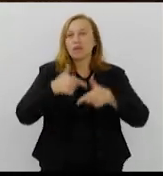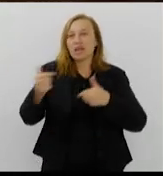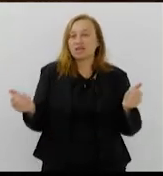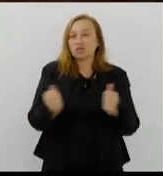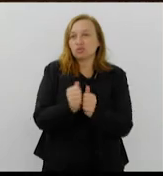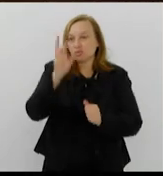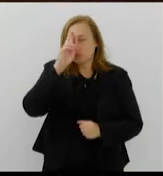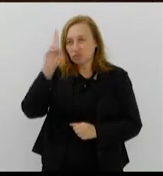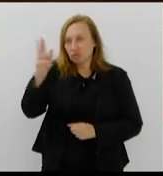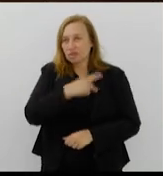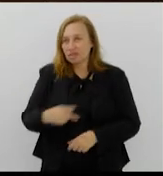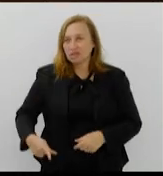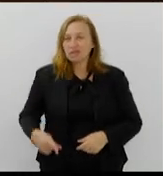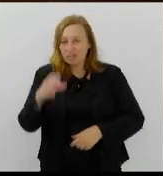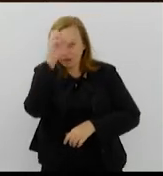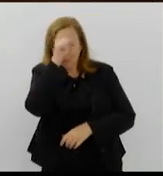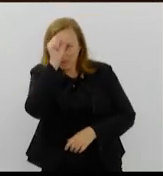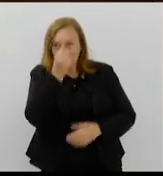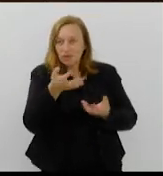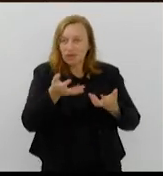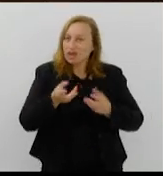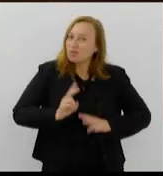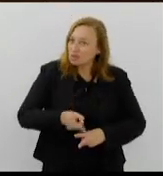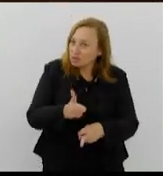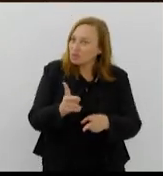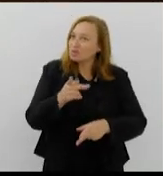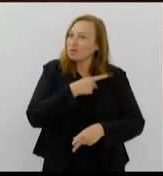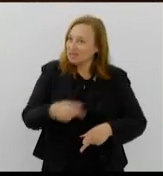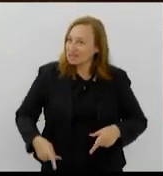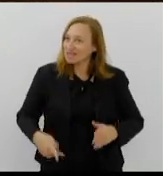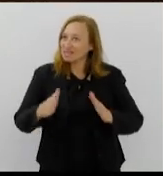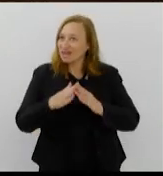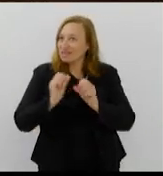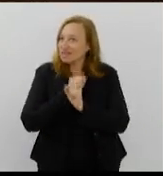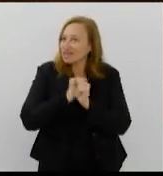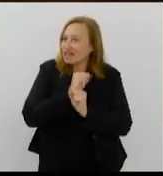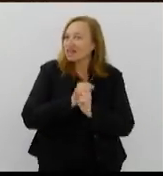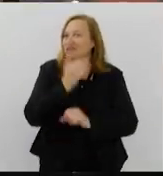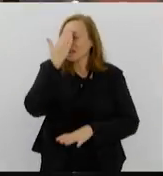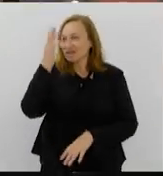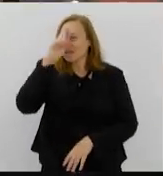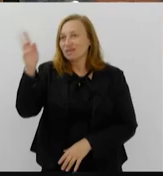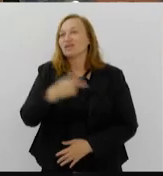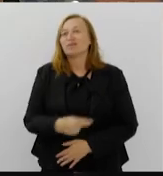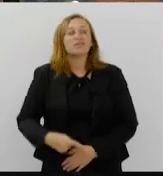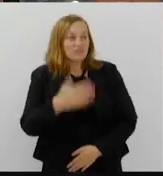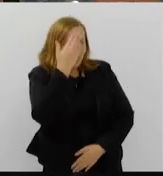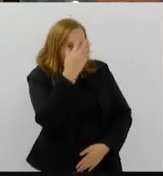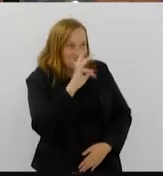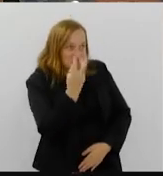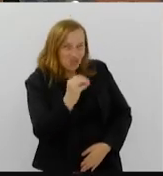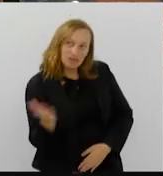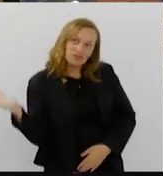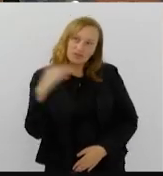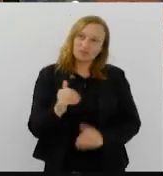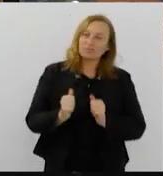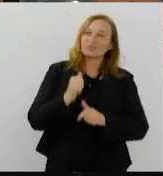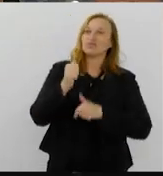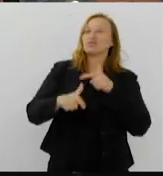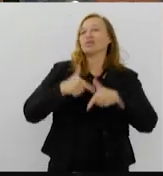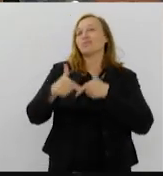você, aprender com você. E que eu quero que você continue presidente aqui dessa casa durante muito tempo. Muito obrigado, presidente. Obrigado, Tiagão. Vamos embora, pessoal. Vamos